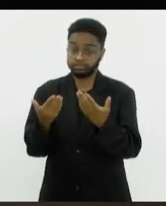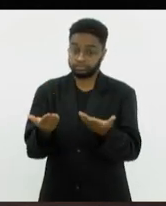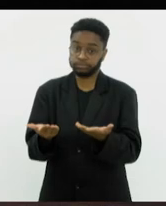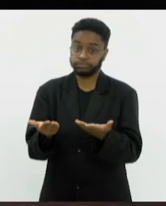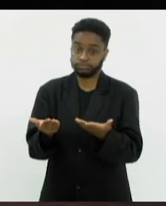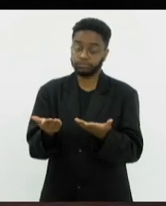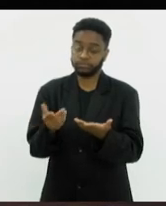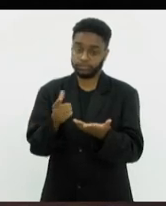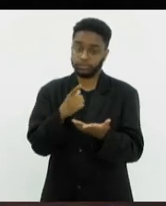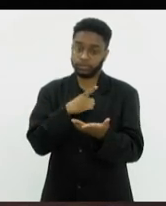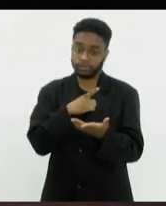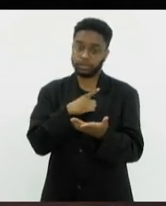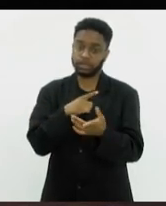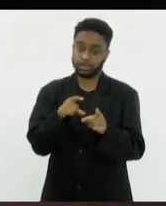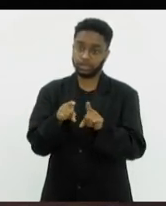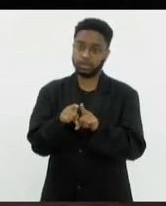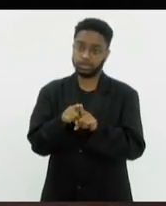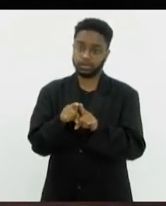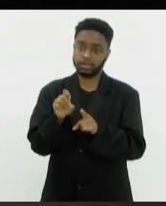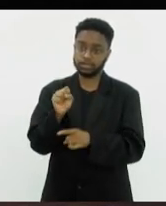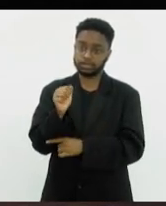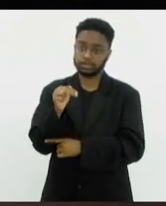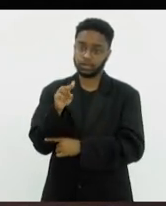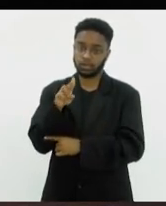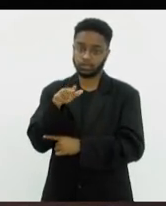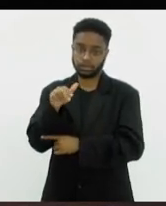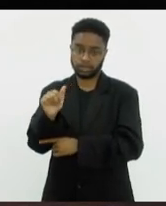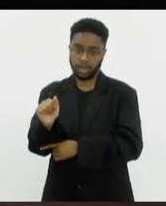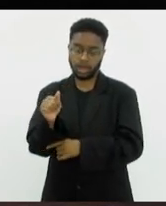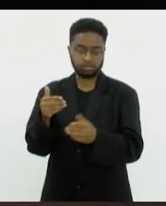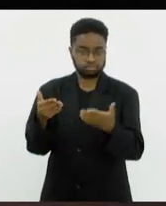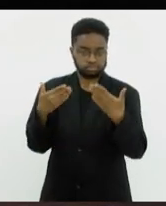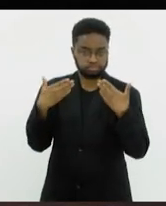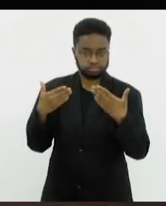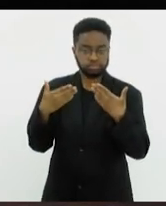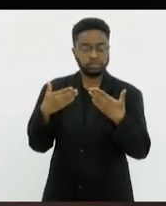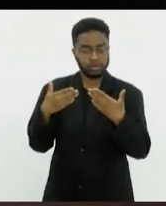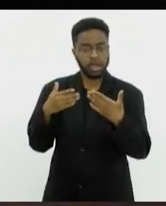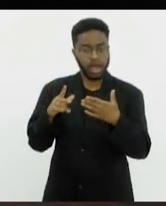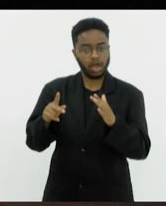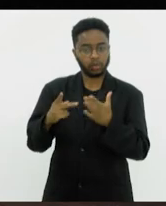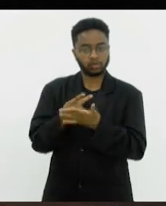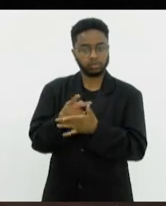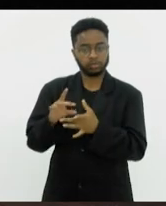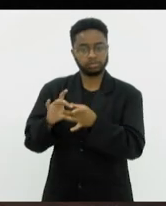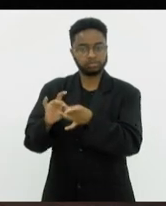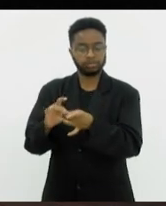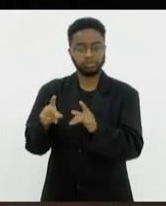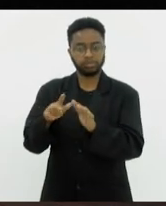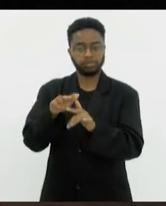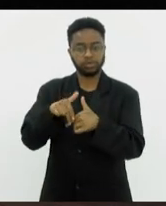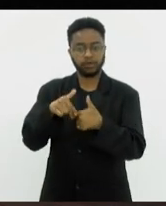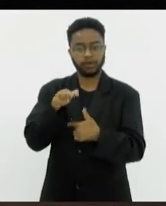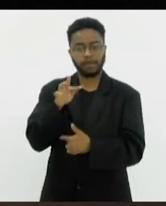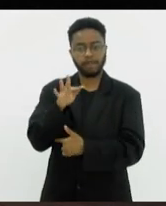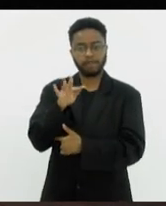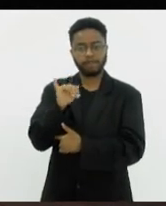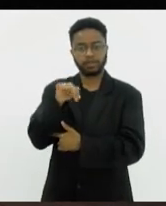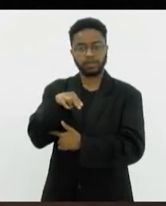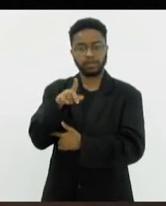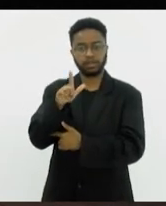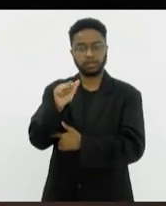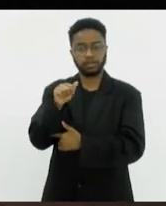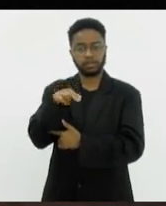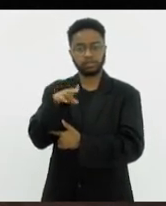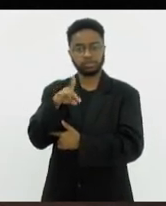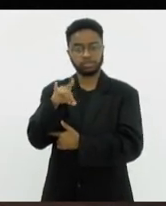até porque a sauna que a gente também pratica aqui se deriva um pouco da Finlândia. Mas você veja